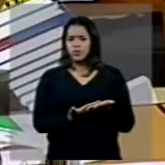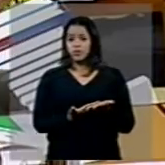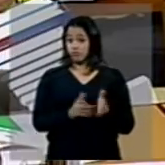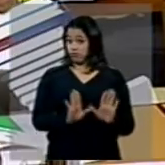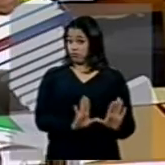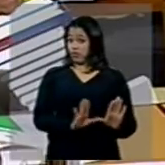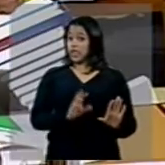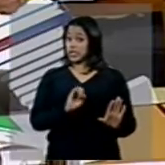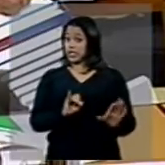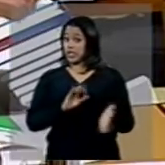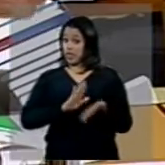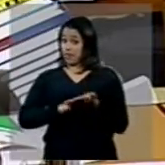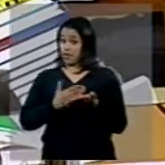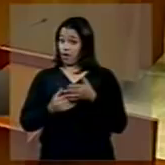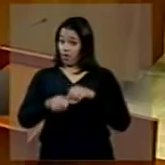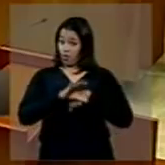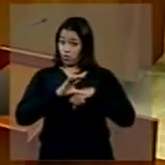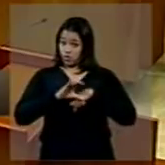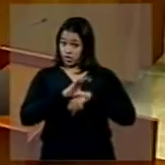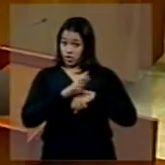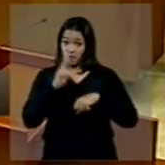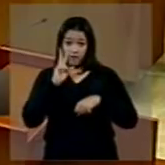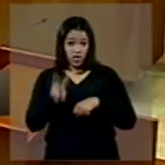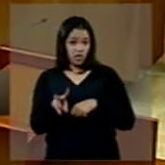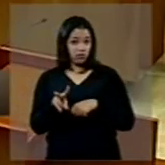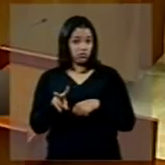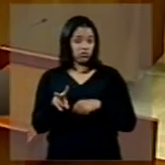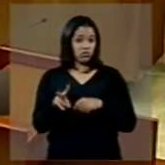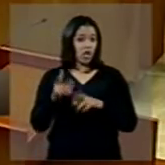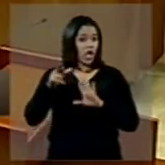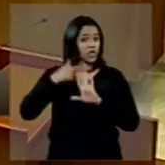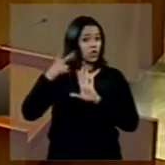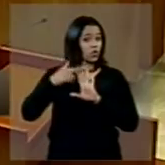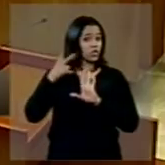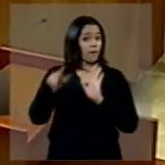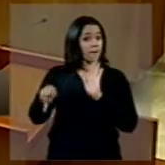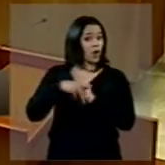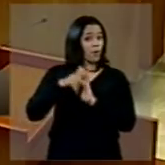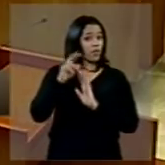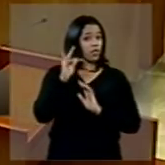que se interprete a Constituição a partir das resoluções do TSE,